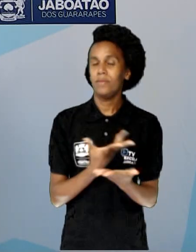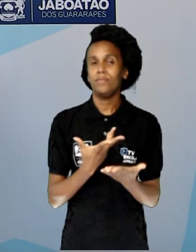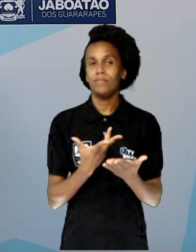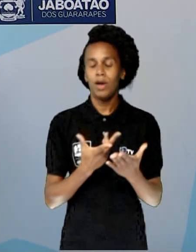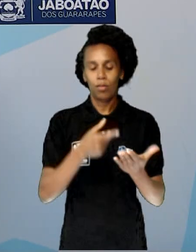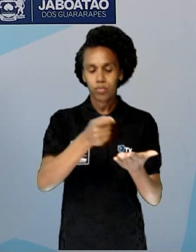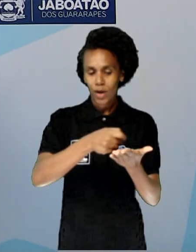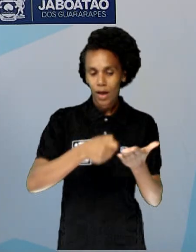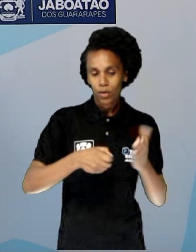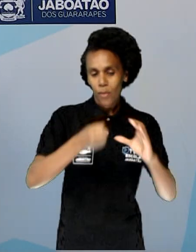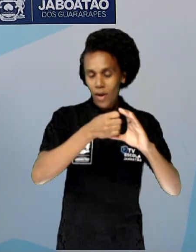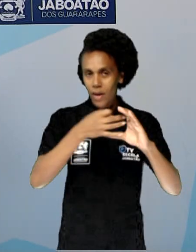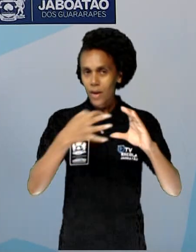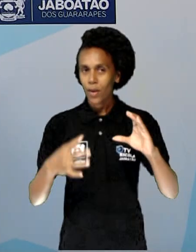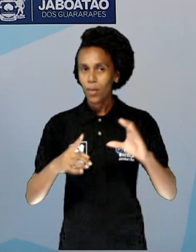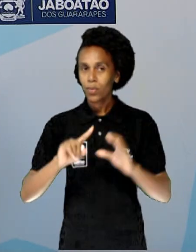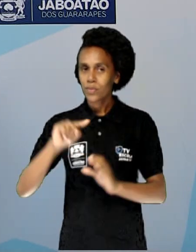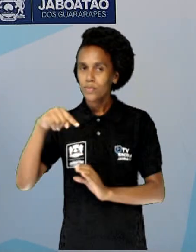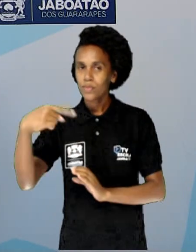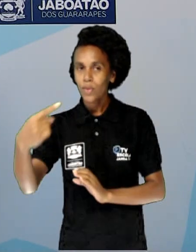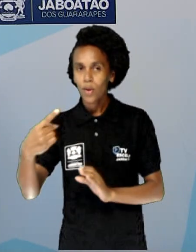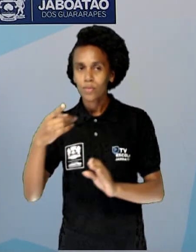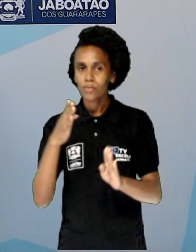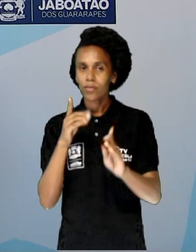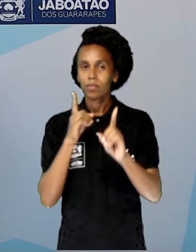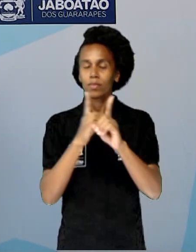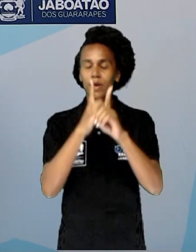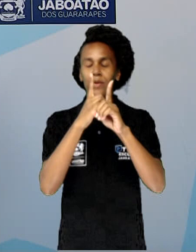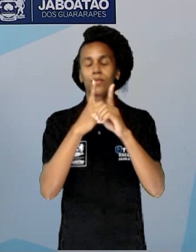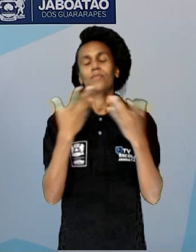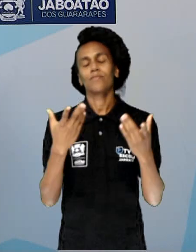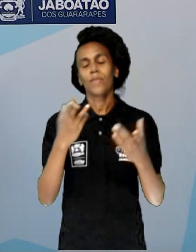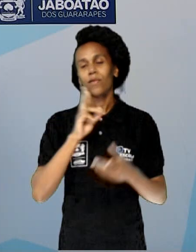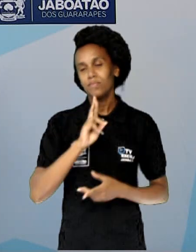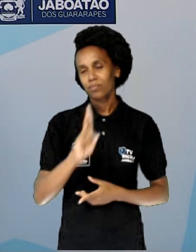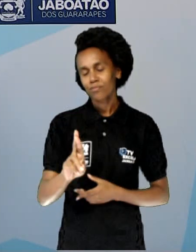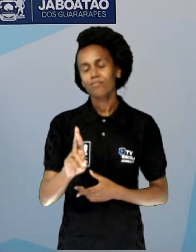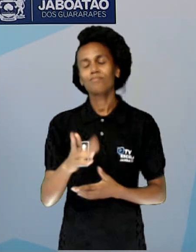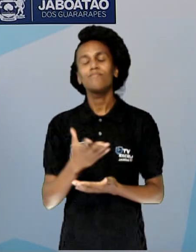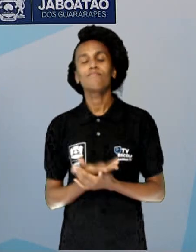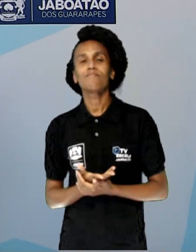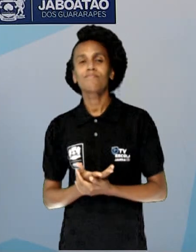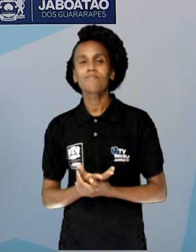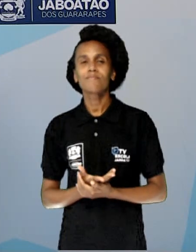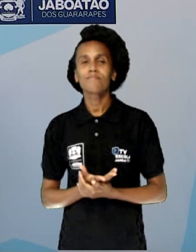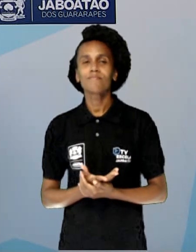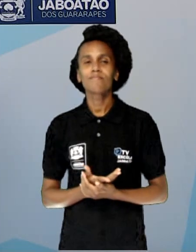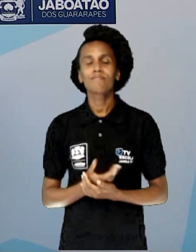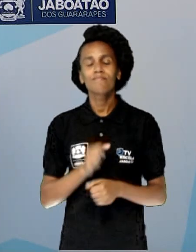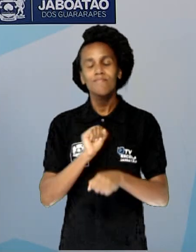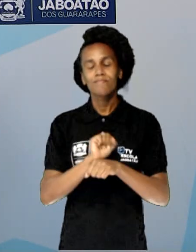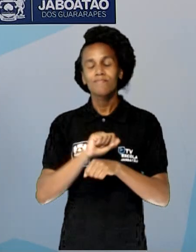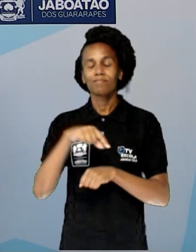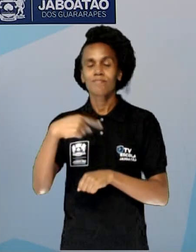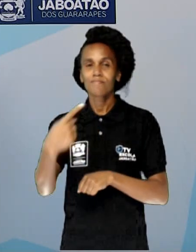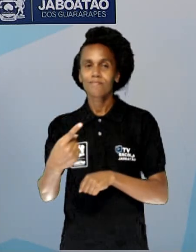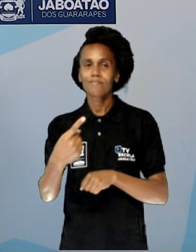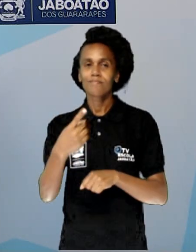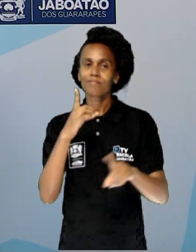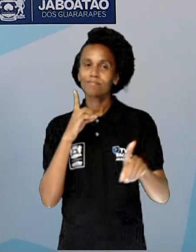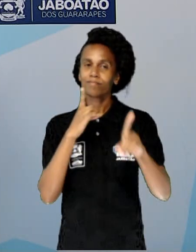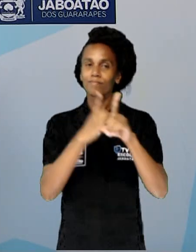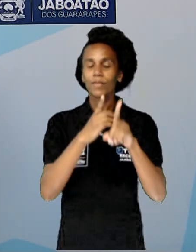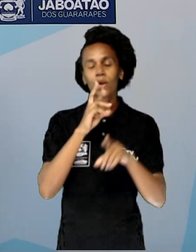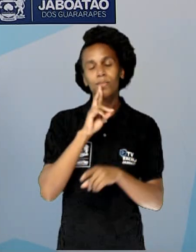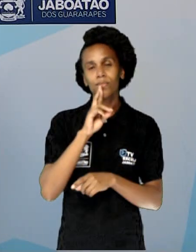próximo encontro vamos socializar as respostas, tá bom, pessoal? Então aguardo vocês até no nosso próximo encontro com as